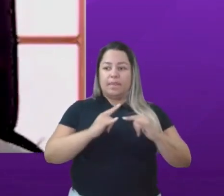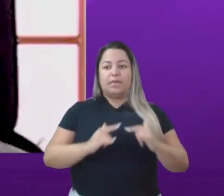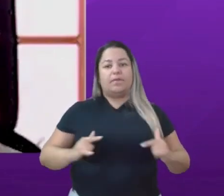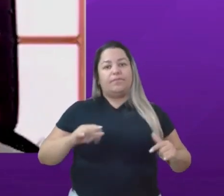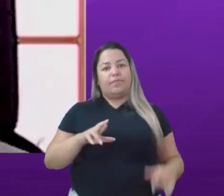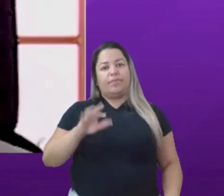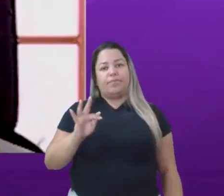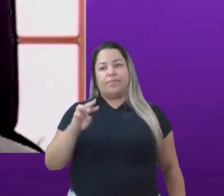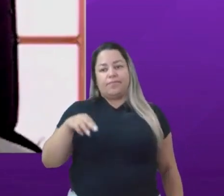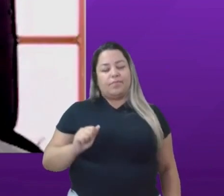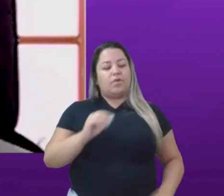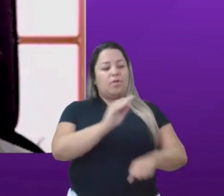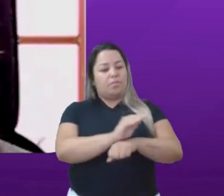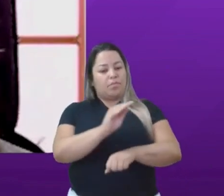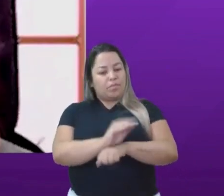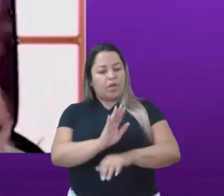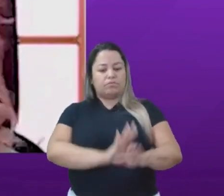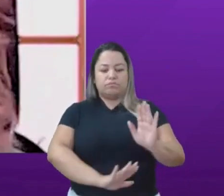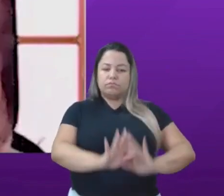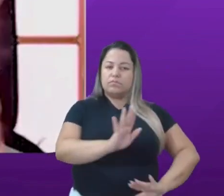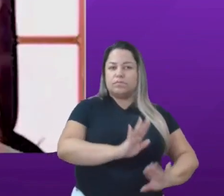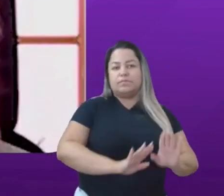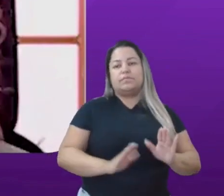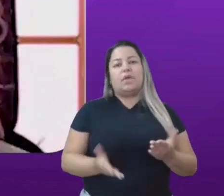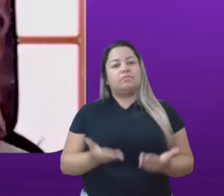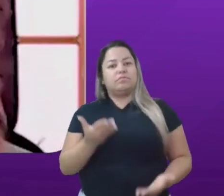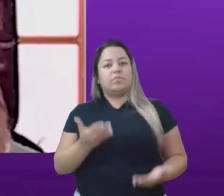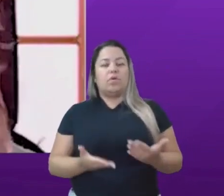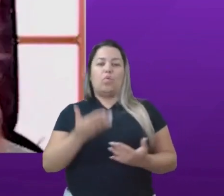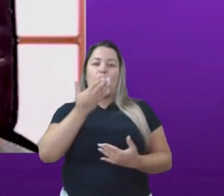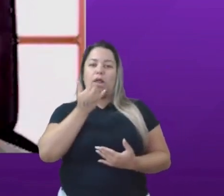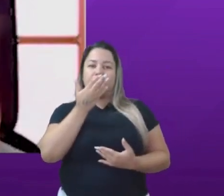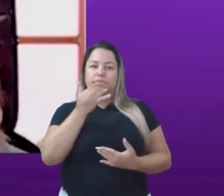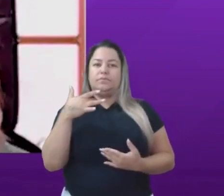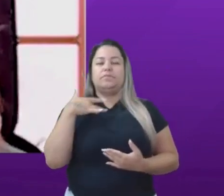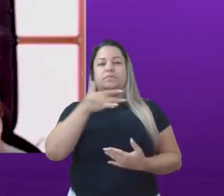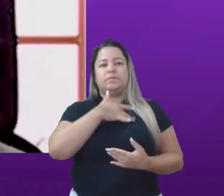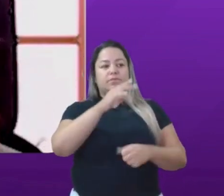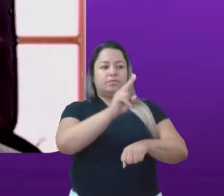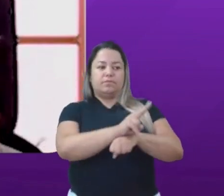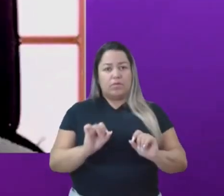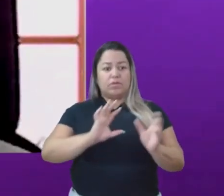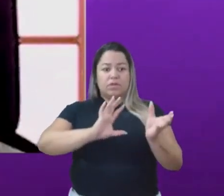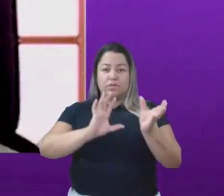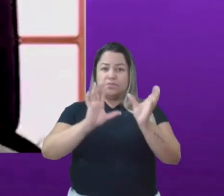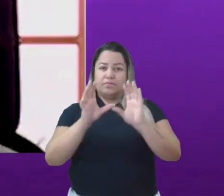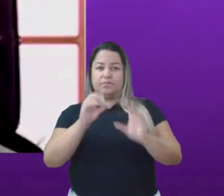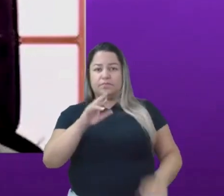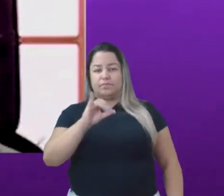podem cuidar da terra de forma equilibrada, produzindo alimentos saudáveis e preservando o meio ambiente.